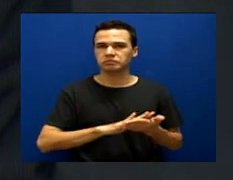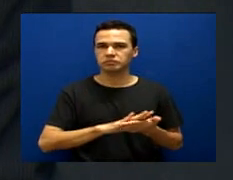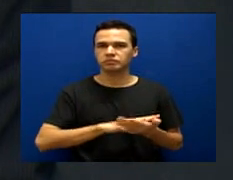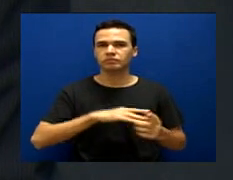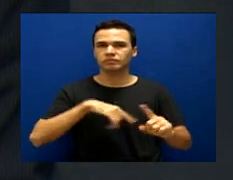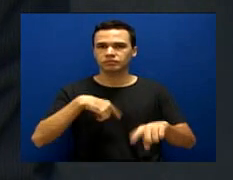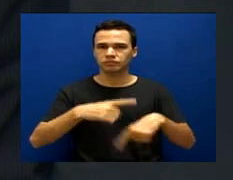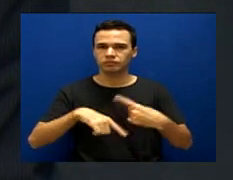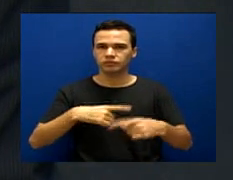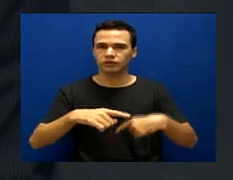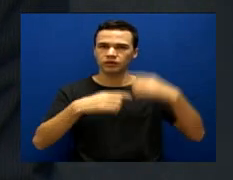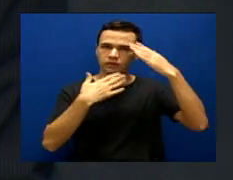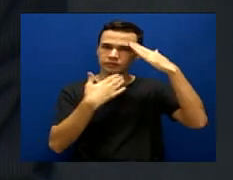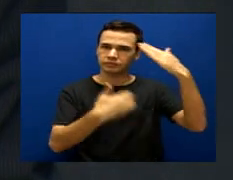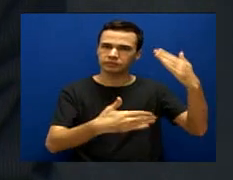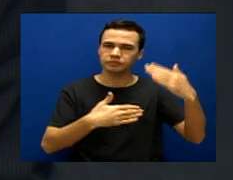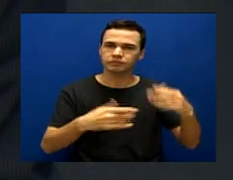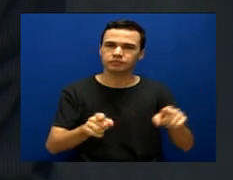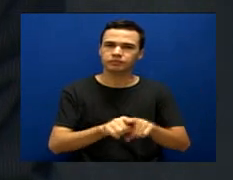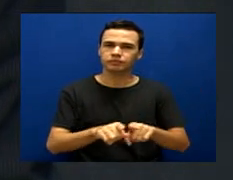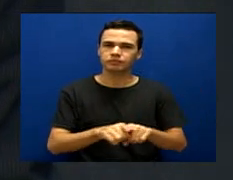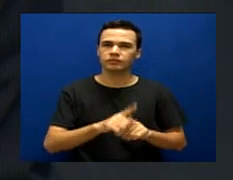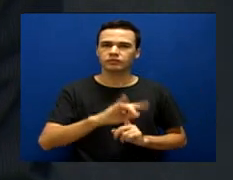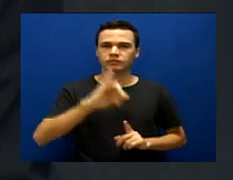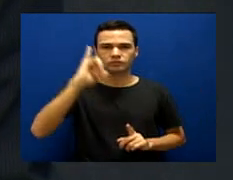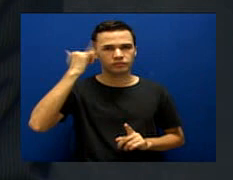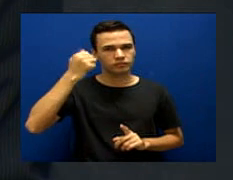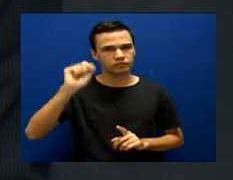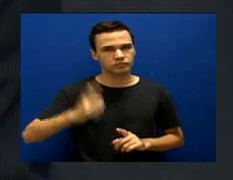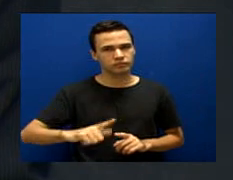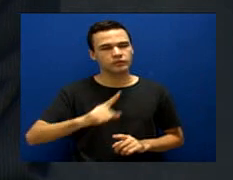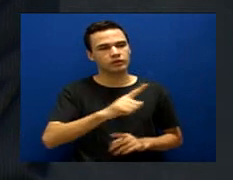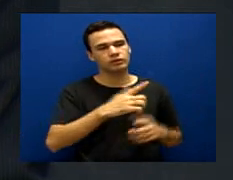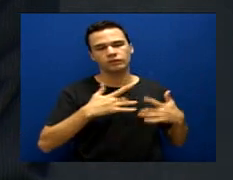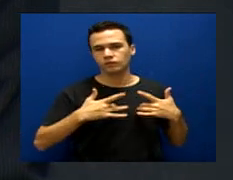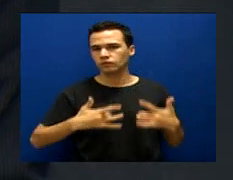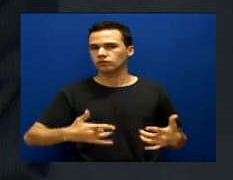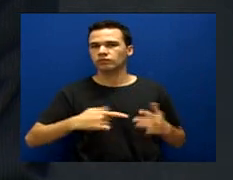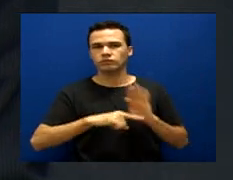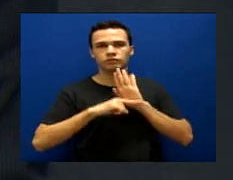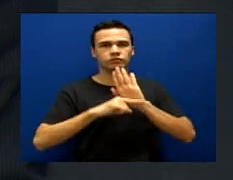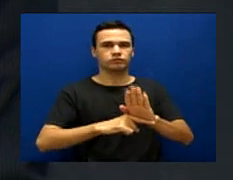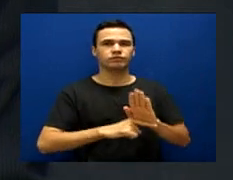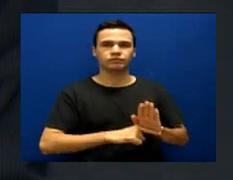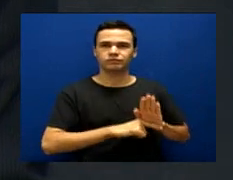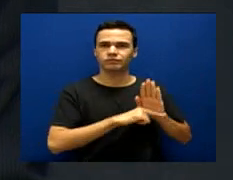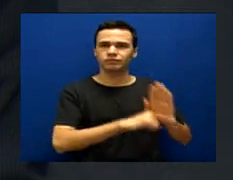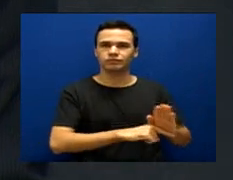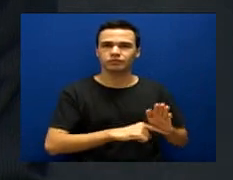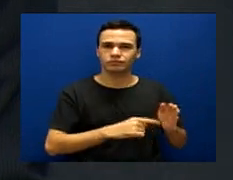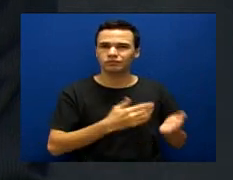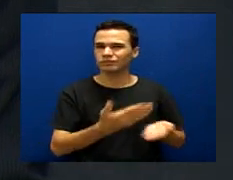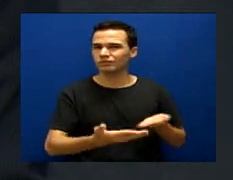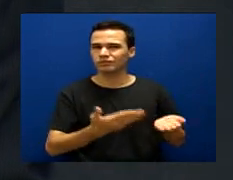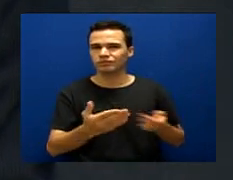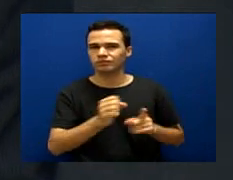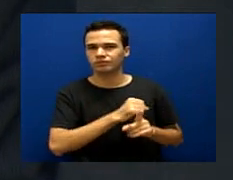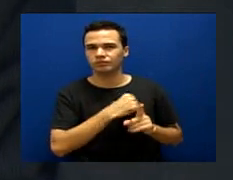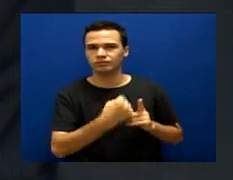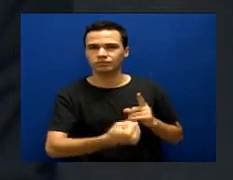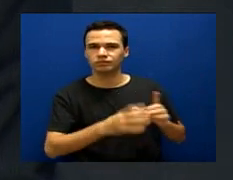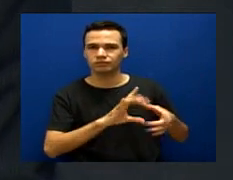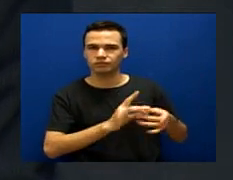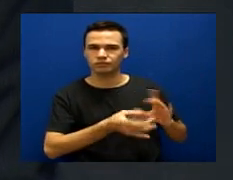já antecipadamente agradecer, porque realmente o Gessé ele tem se disponibilizado bastante no trato com a sociedade civil, na